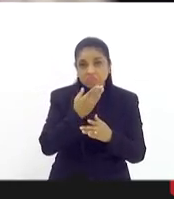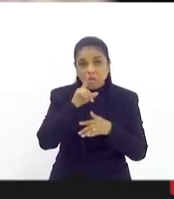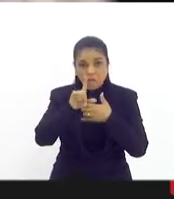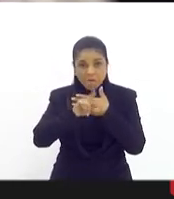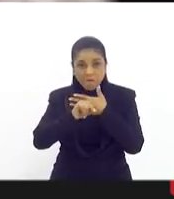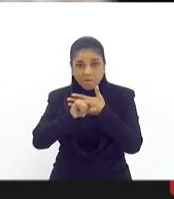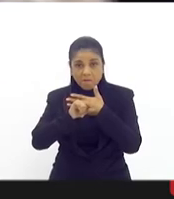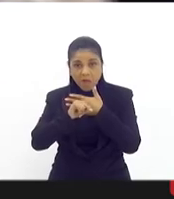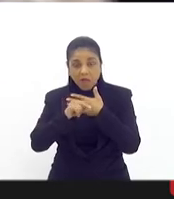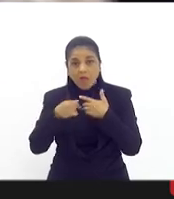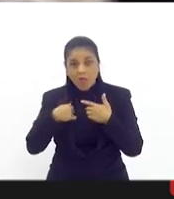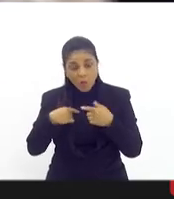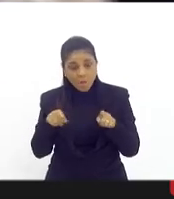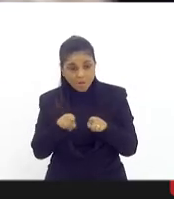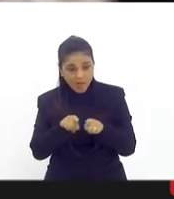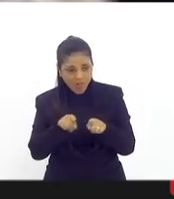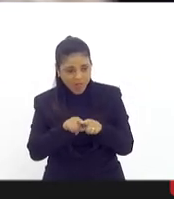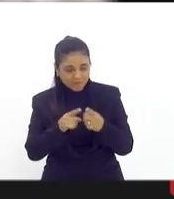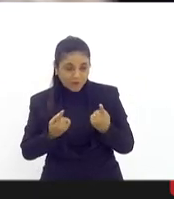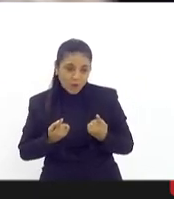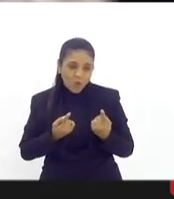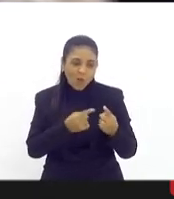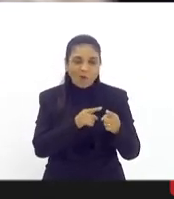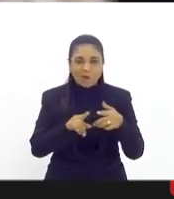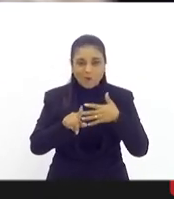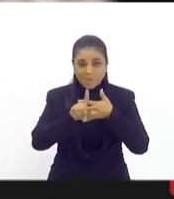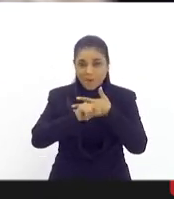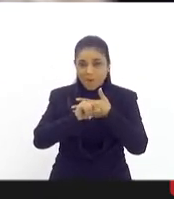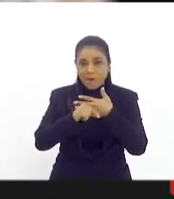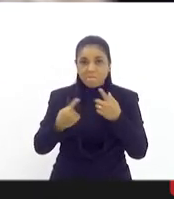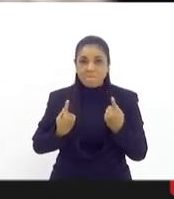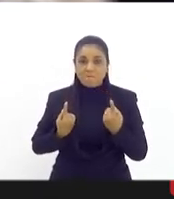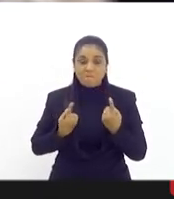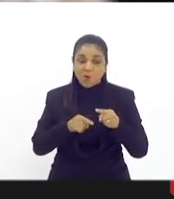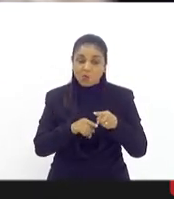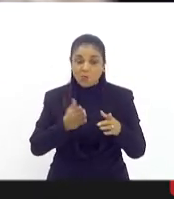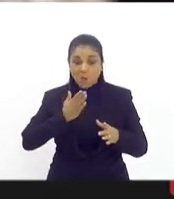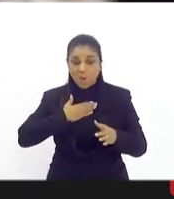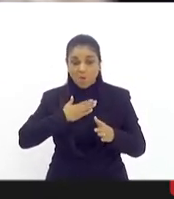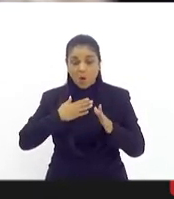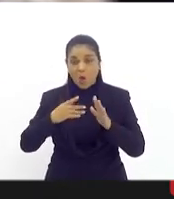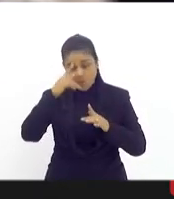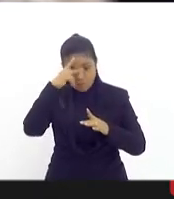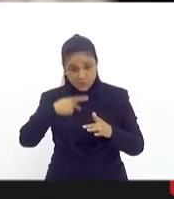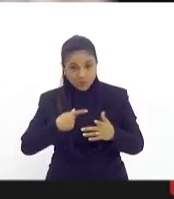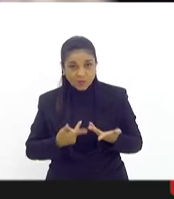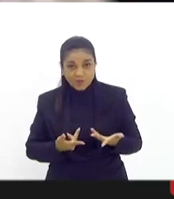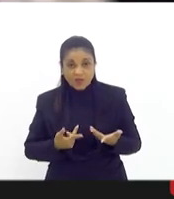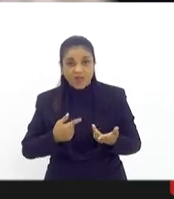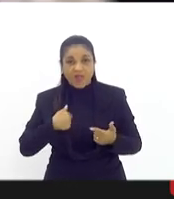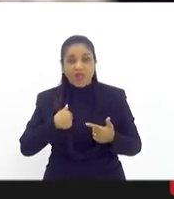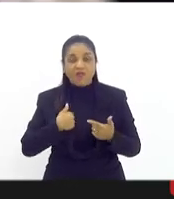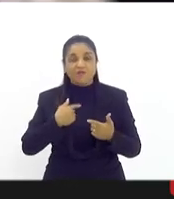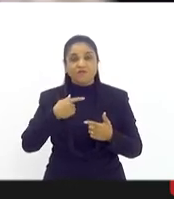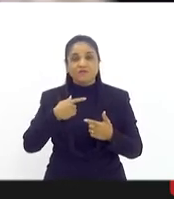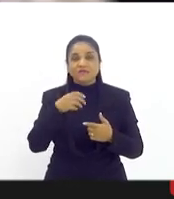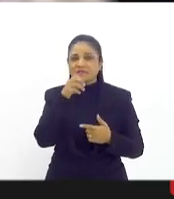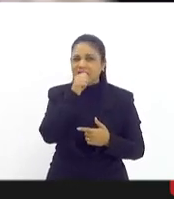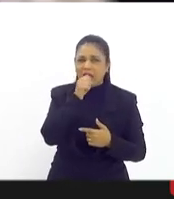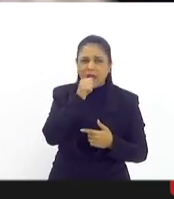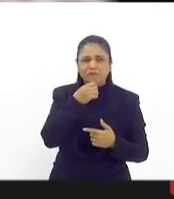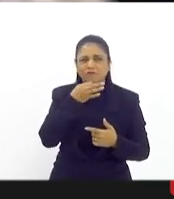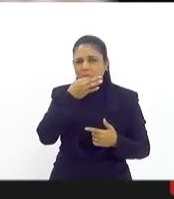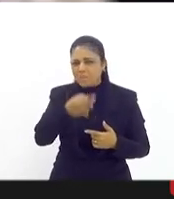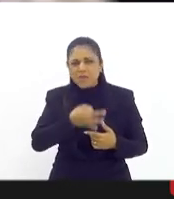reagindo a tweets meus quando eu era adolescente, que eu fiquei de cabelo em pé reagindo. Obviamente, tirei sarro do quão burro eu era e etc. E fiz muita piada com